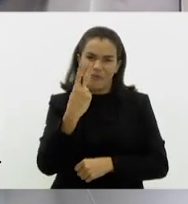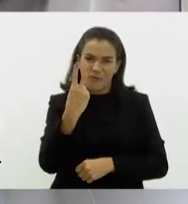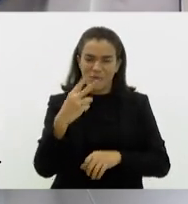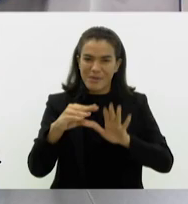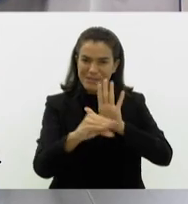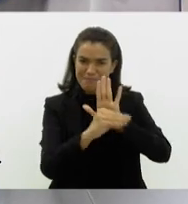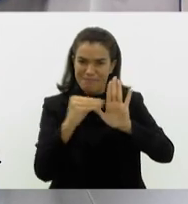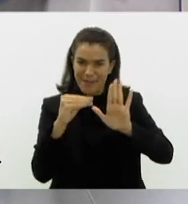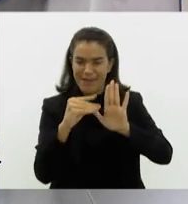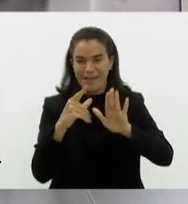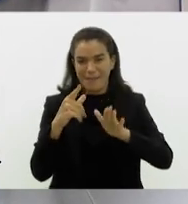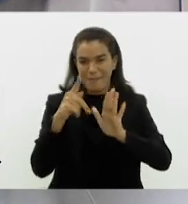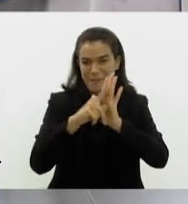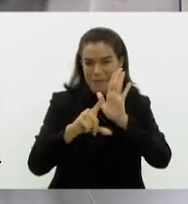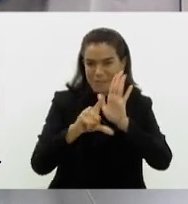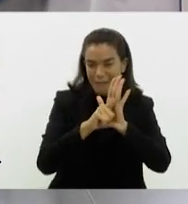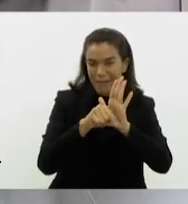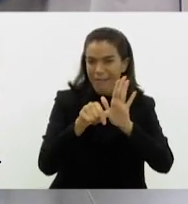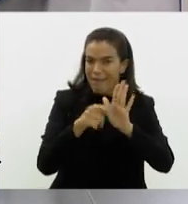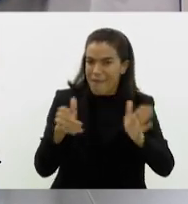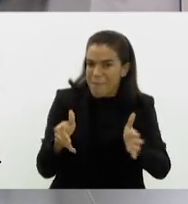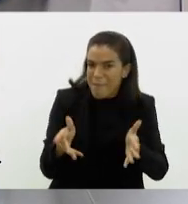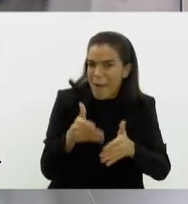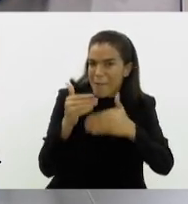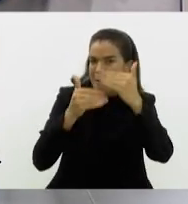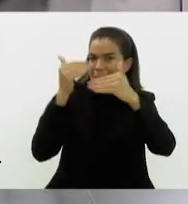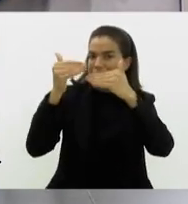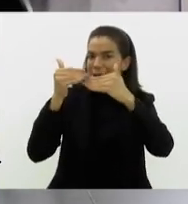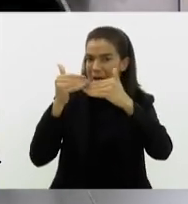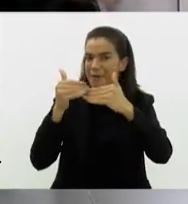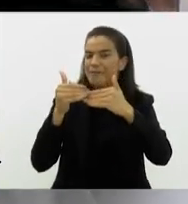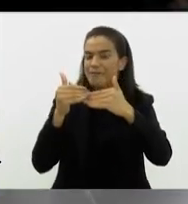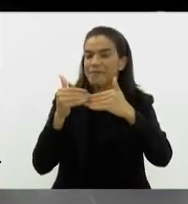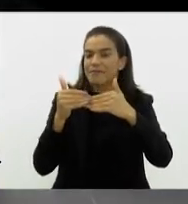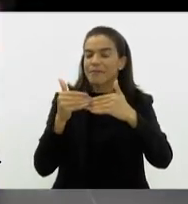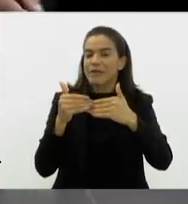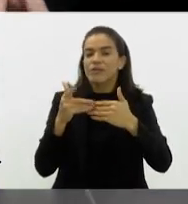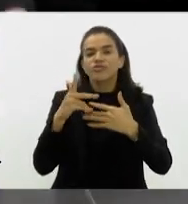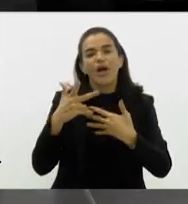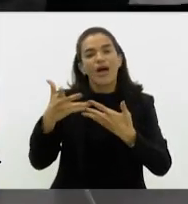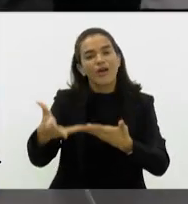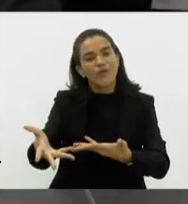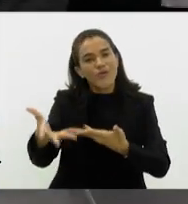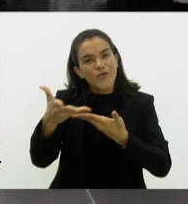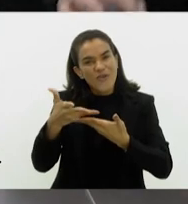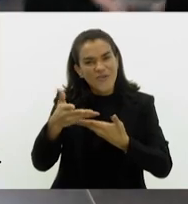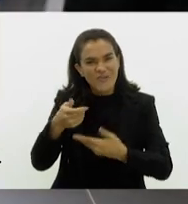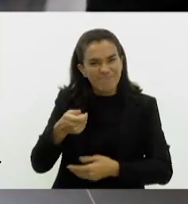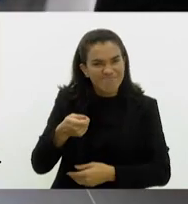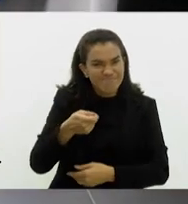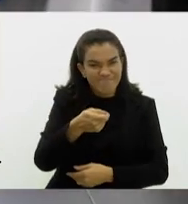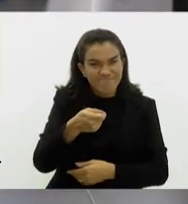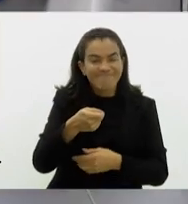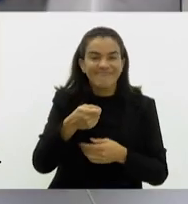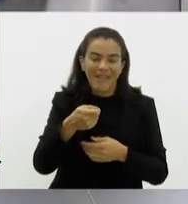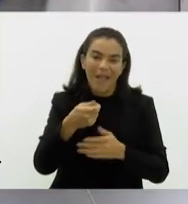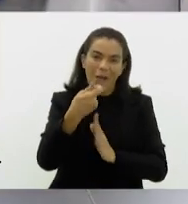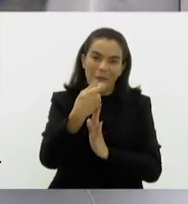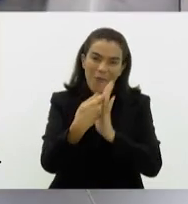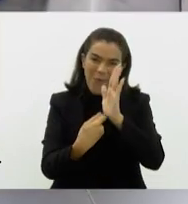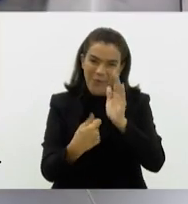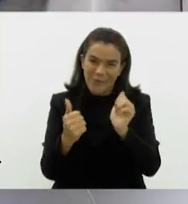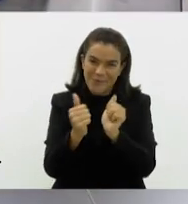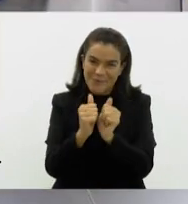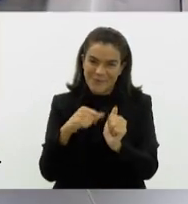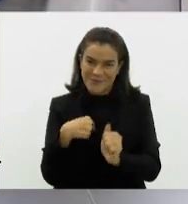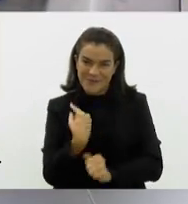para poder o projeto fluir, já convidando, intimando Vossa Excelência a ser o autor conosco, para